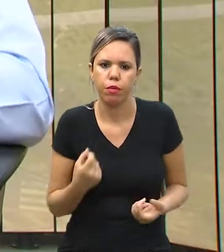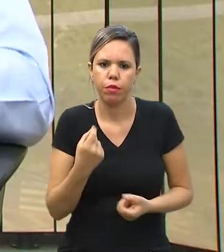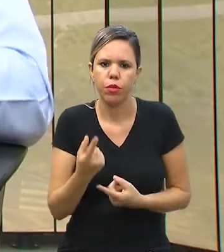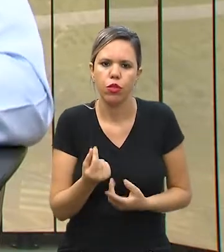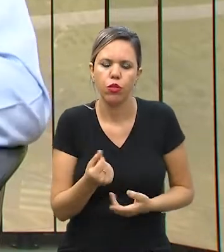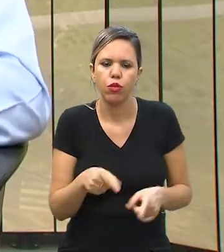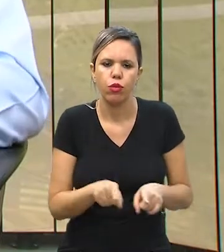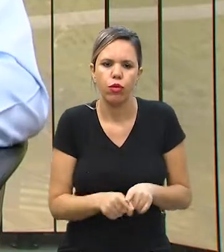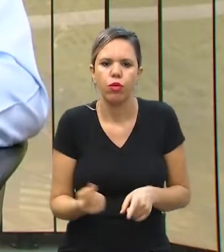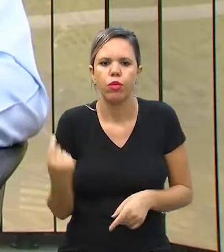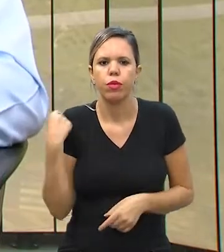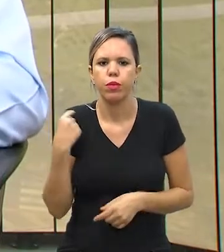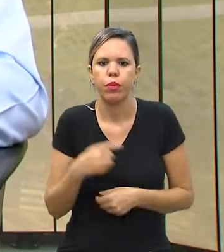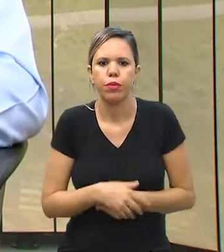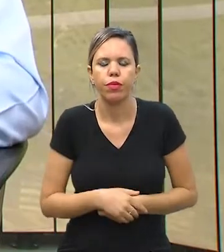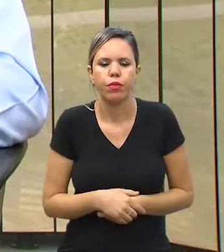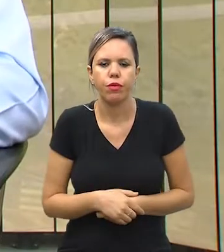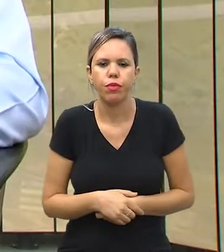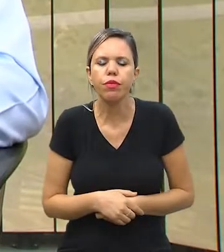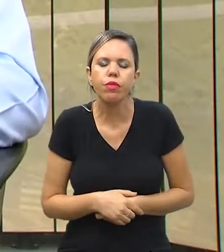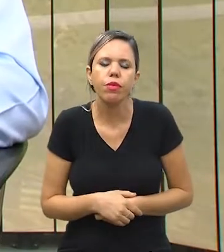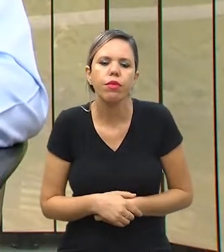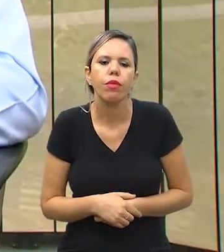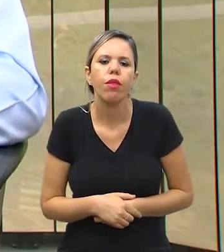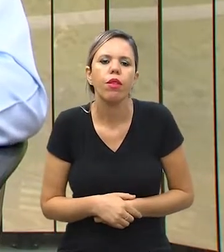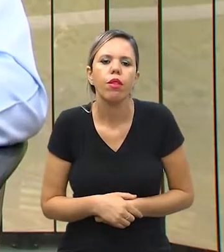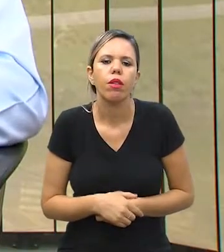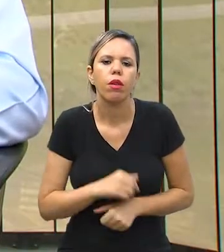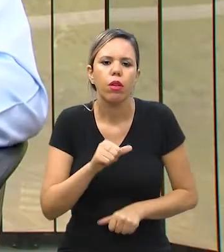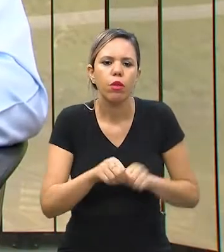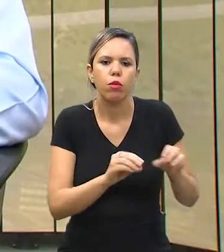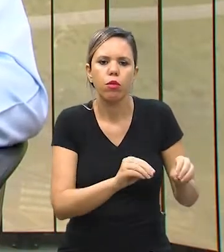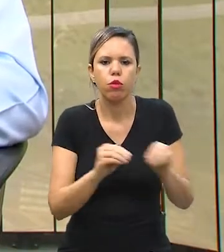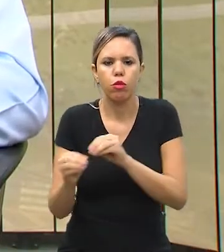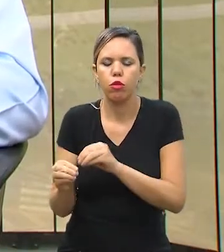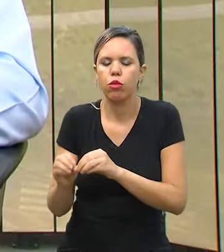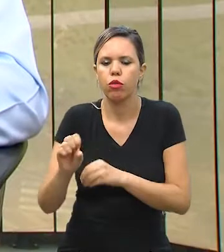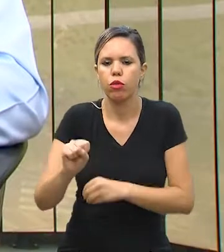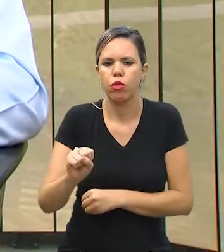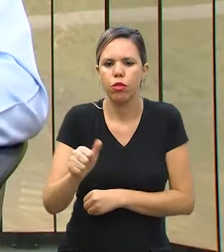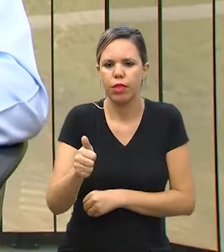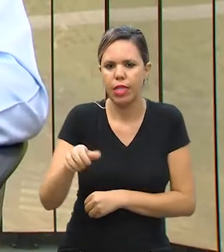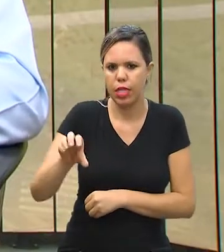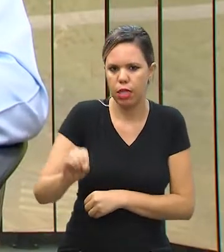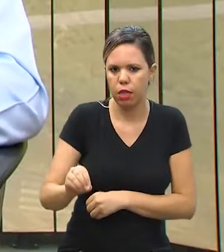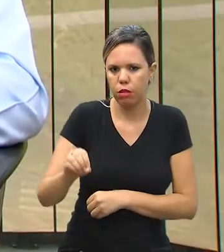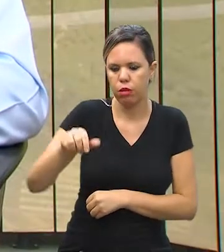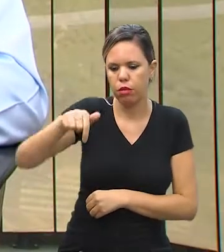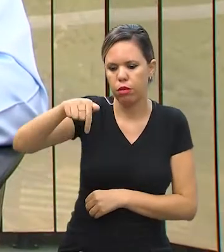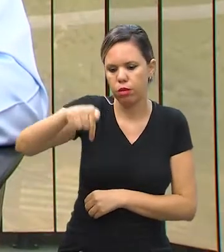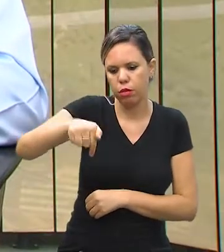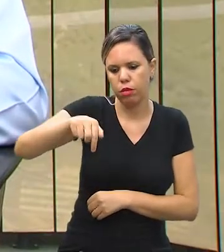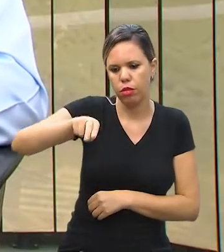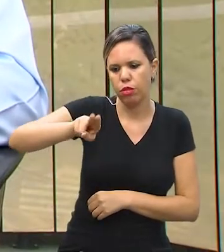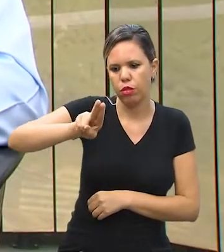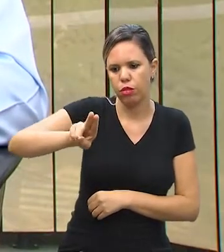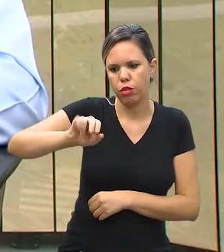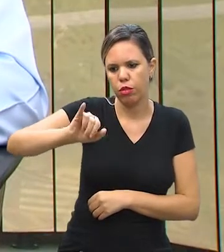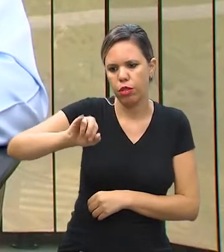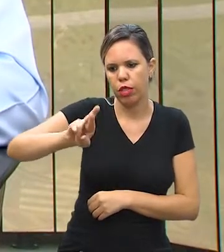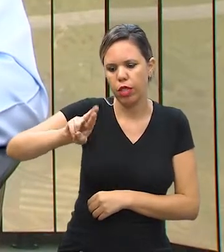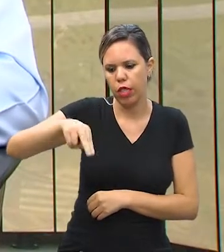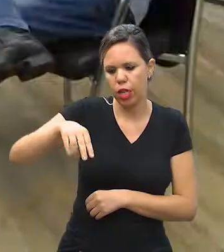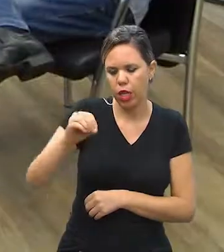dinheiro que ele tinha, e a gente acabou mudando lá para o São Quirino, entendeu? Lá na Moscou, acabei morando um bom tempo lá na